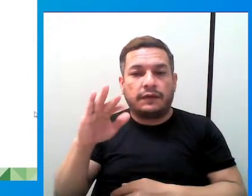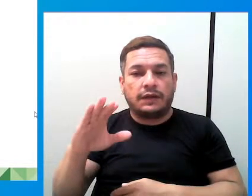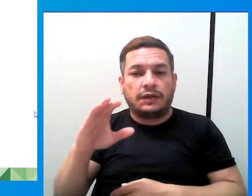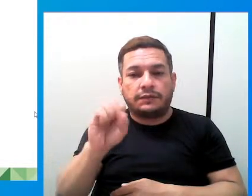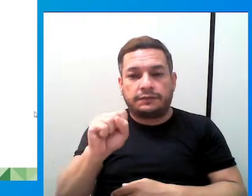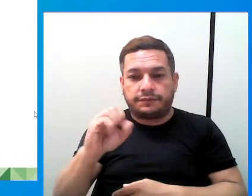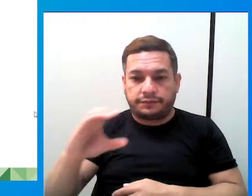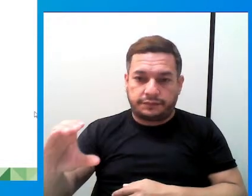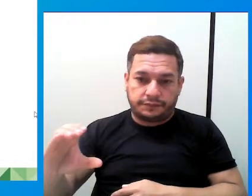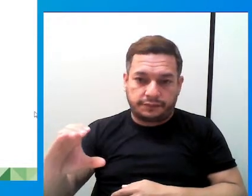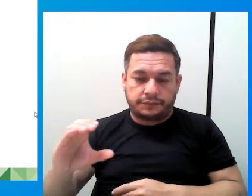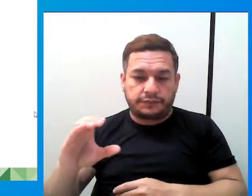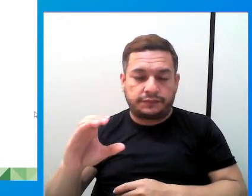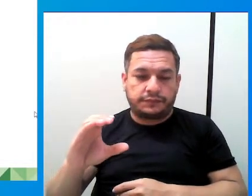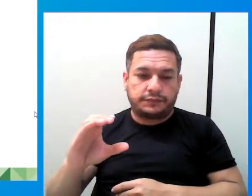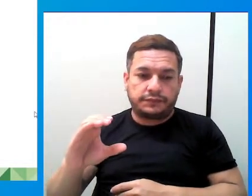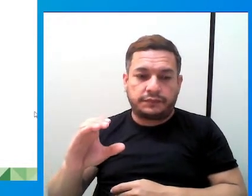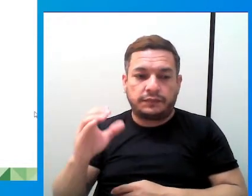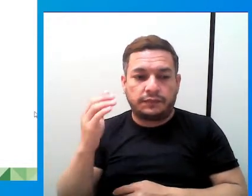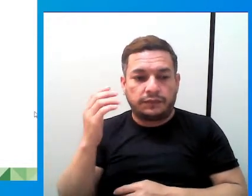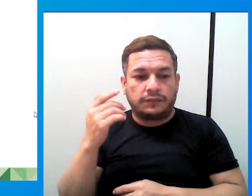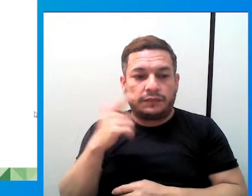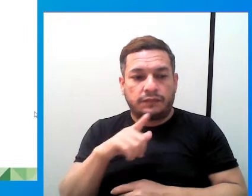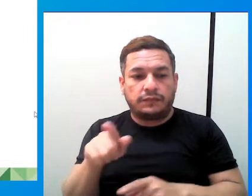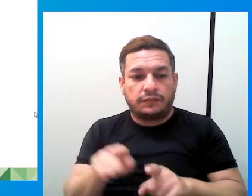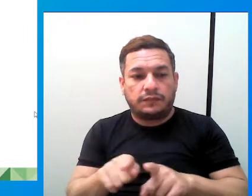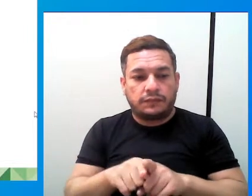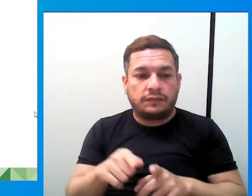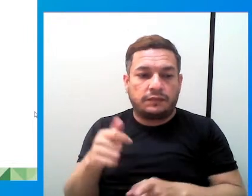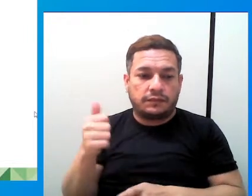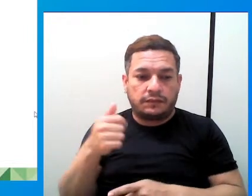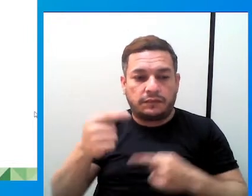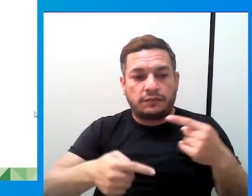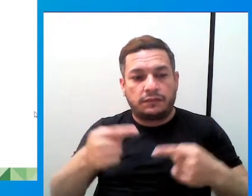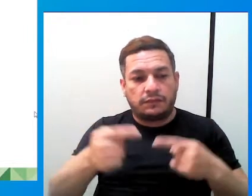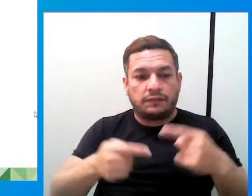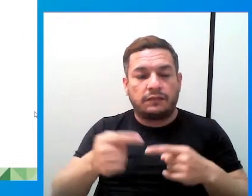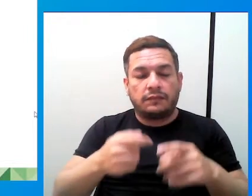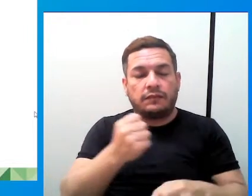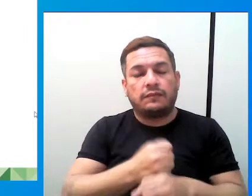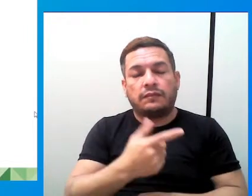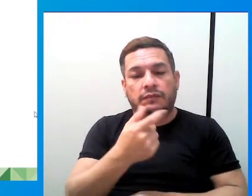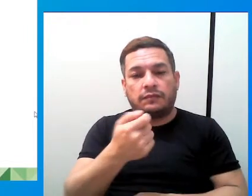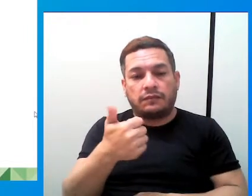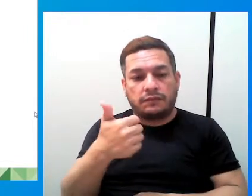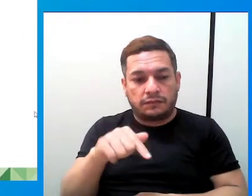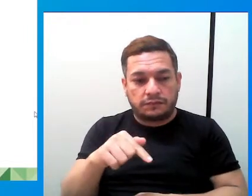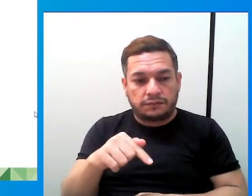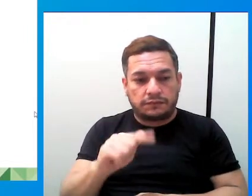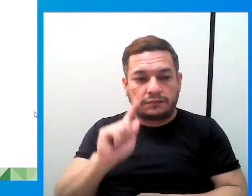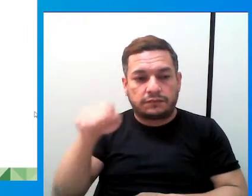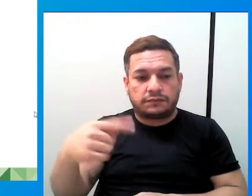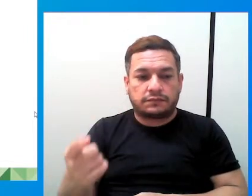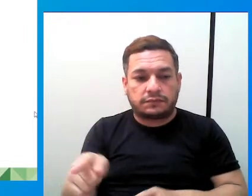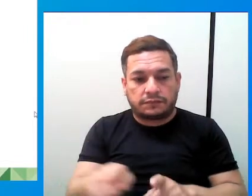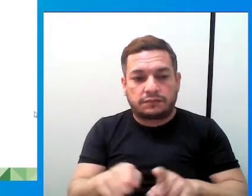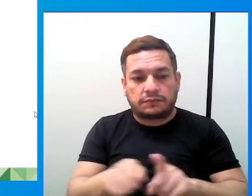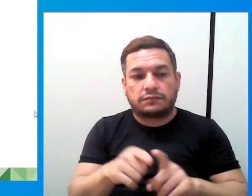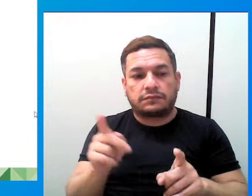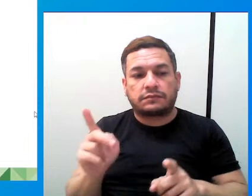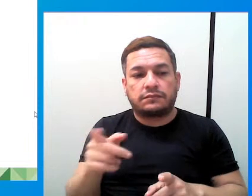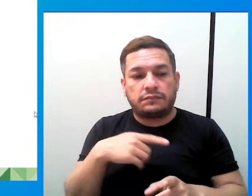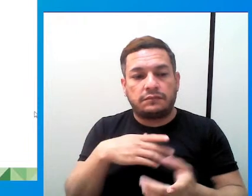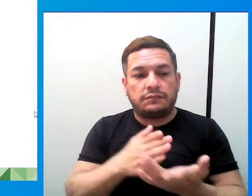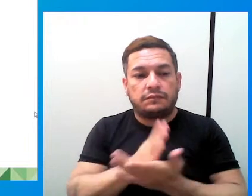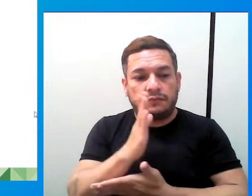Catarina. Conseguimos na etapa 2 aprovar nossa primeira política lá em 2017, depois na etapa 3 com a política